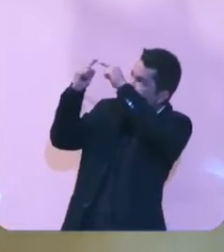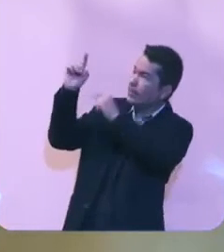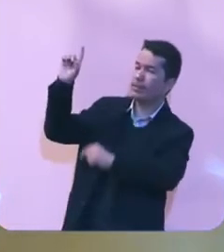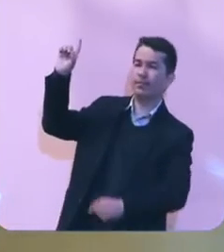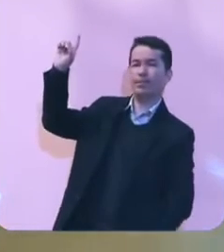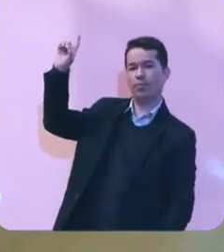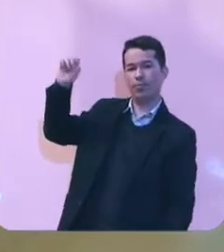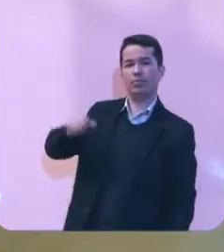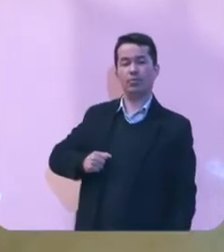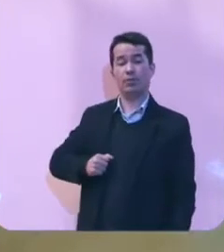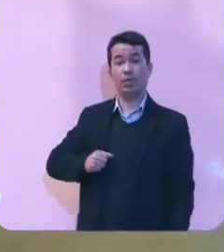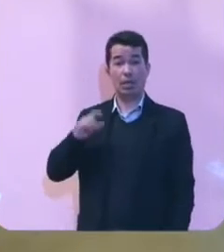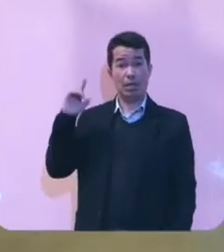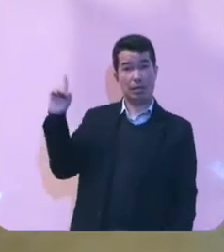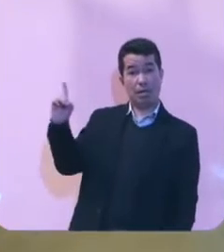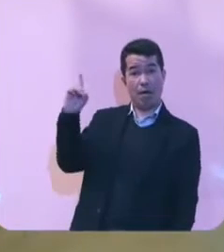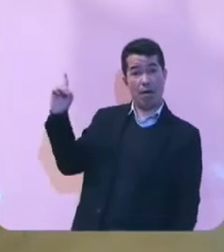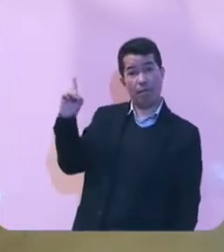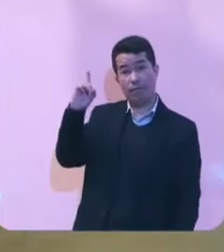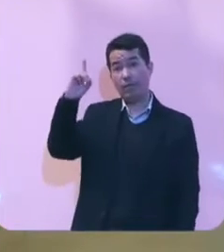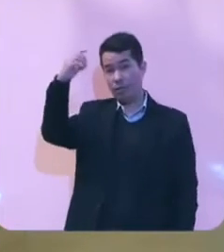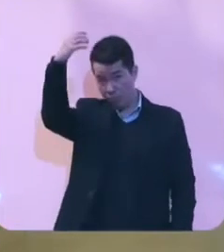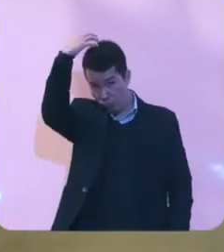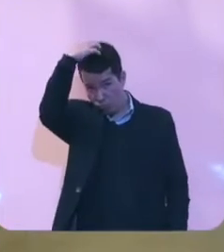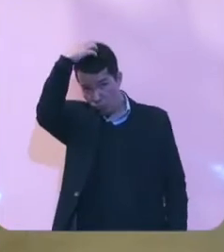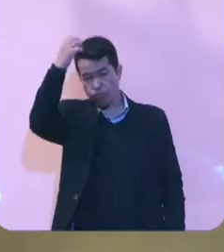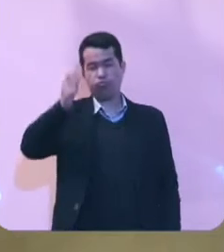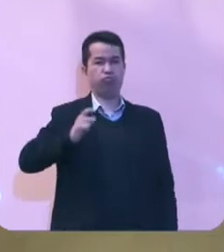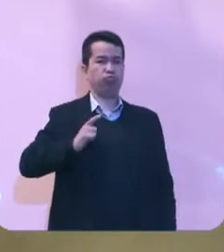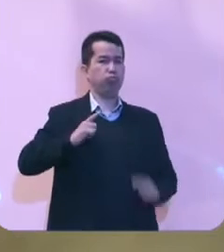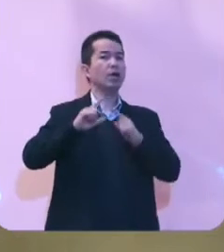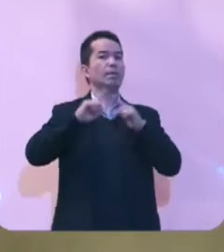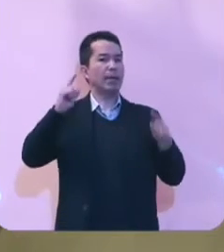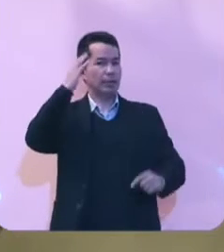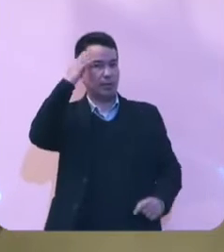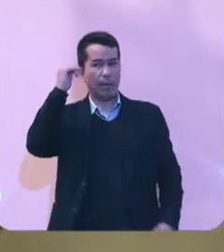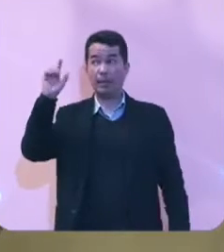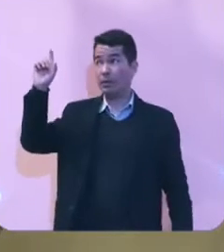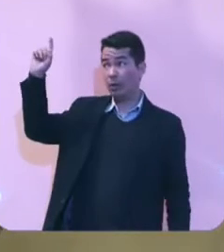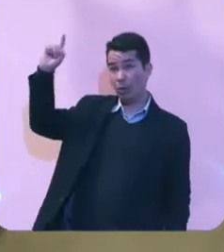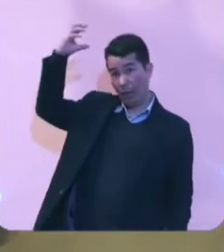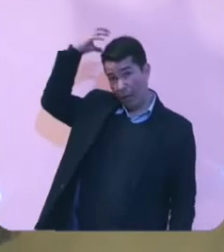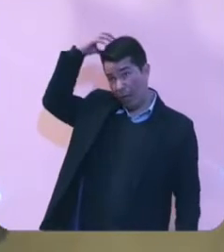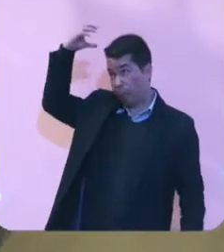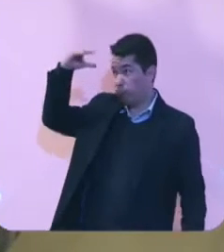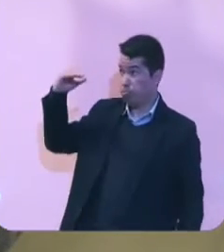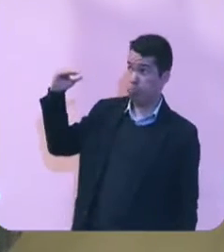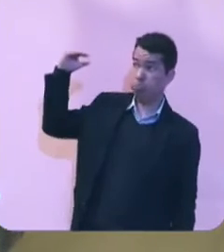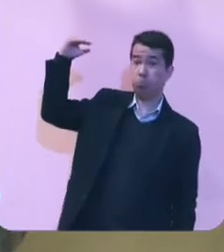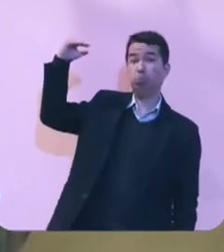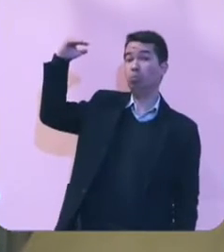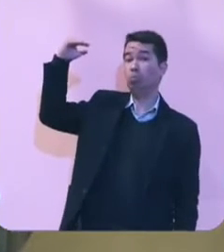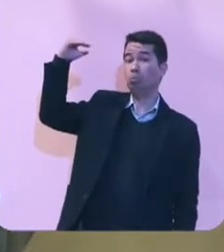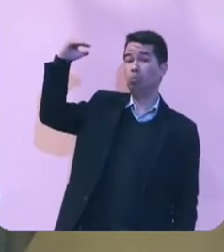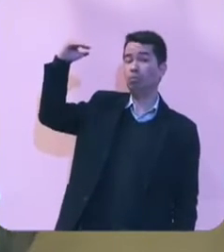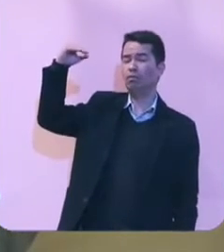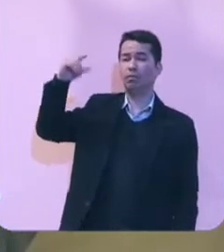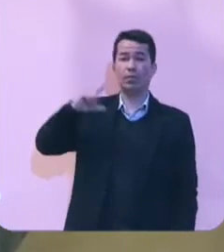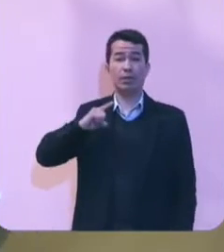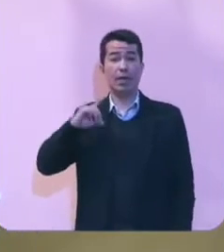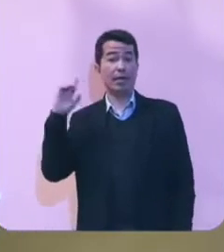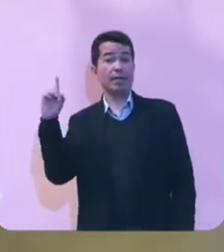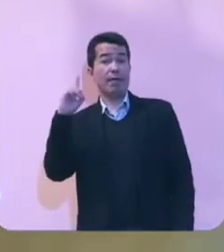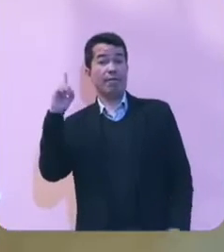que o rei dele era o Senhor. E era alegria e prazer